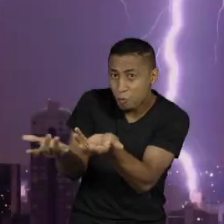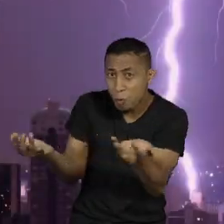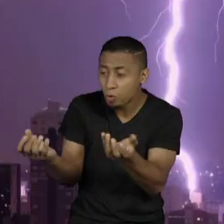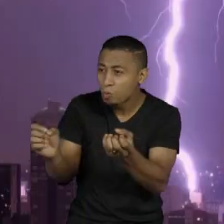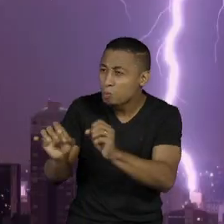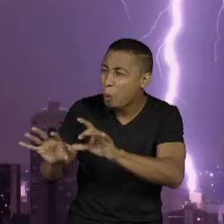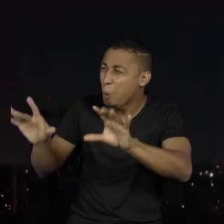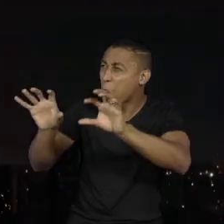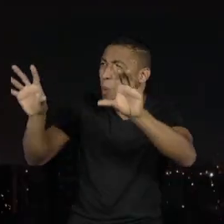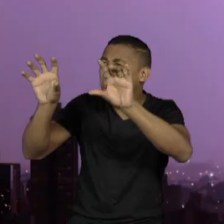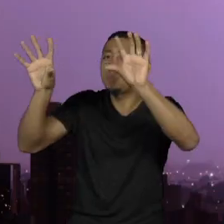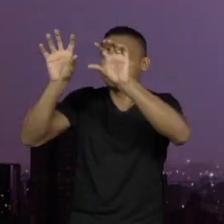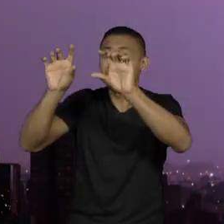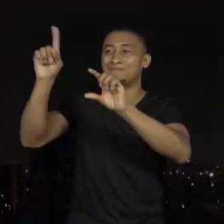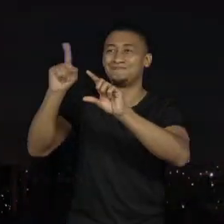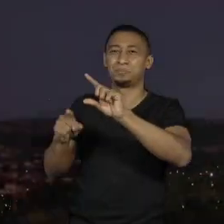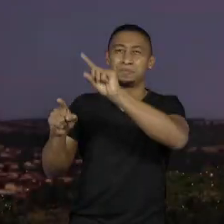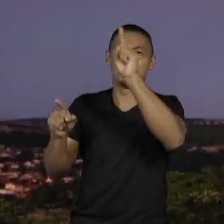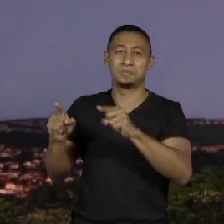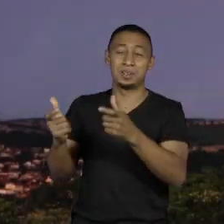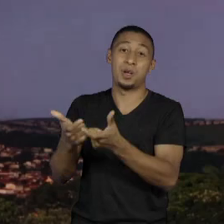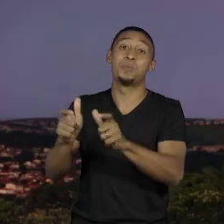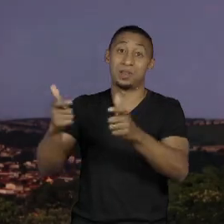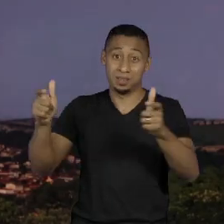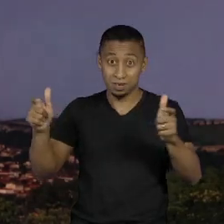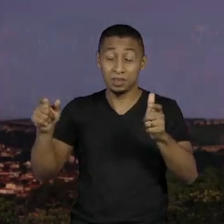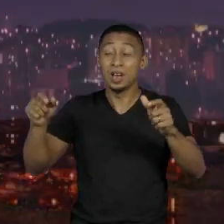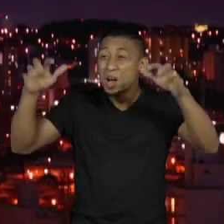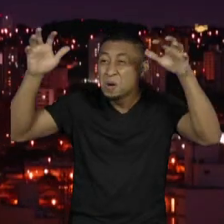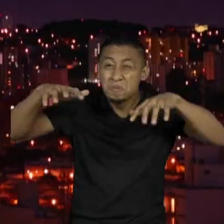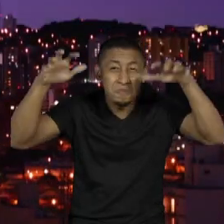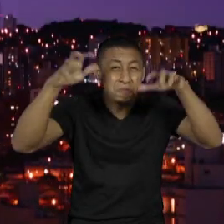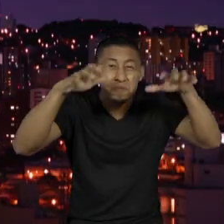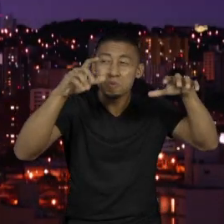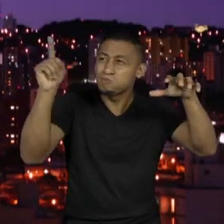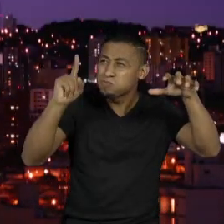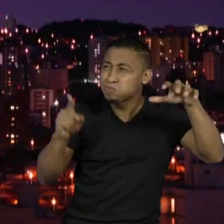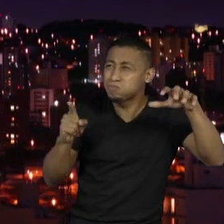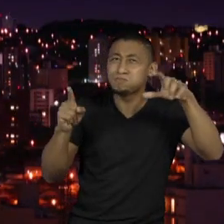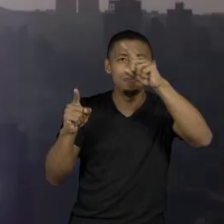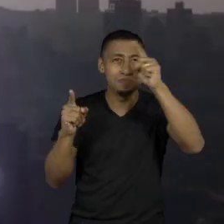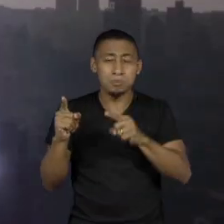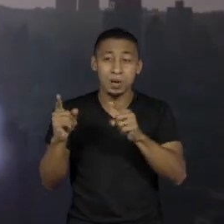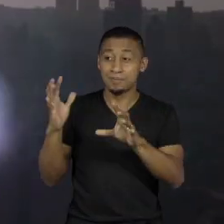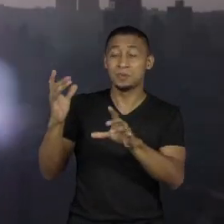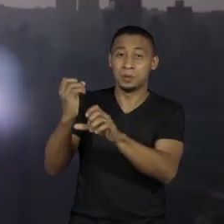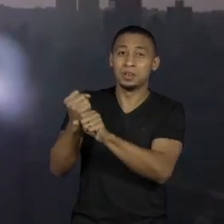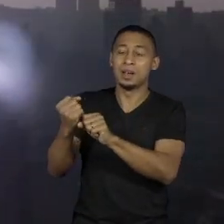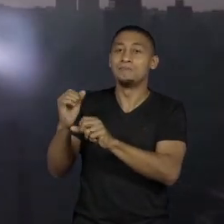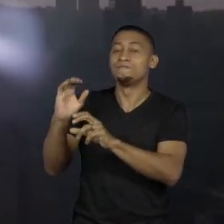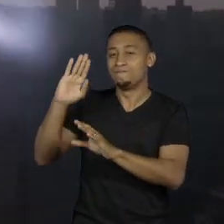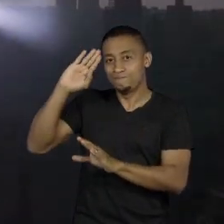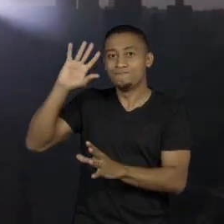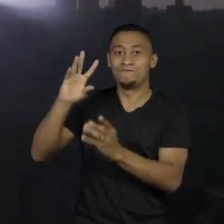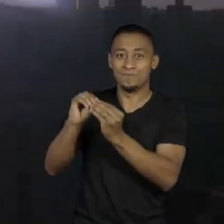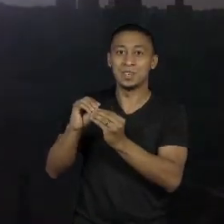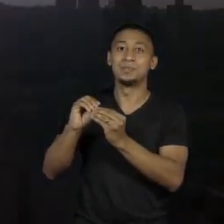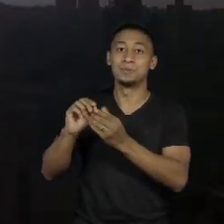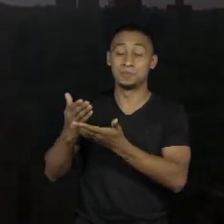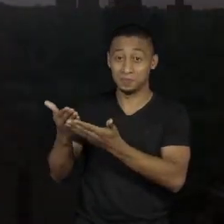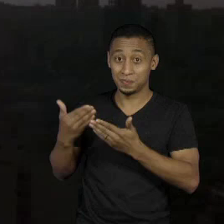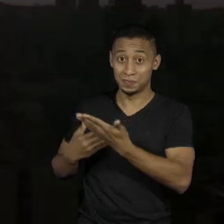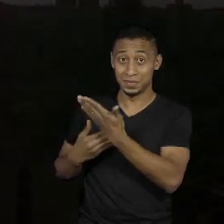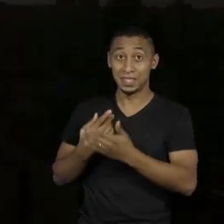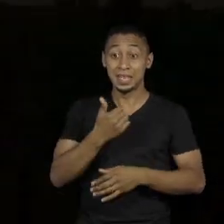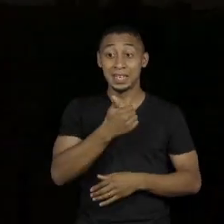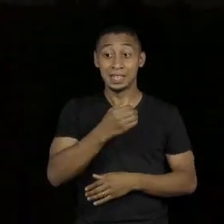interação da poluição com as tempestades e as alterações nos raios não são bem conhecidas. No Brasil, cerca de 100 mortes por